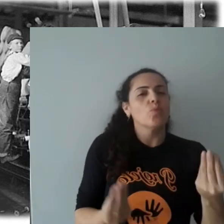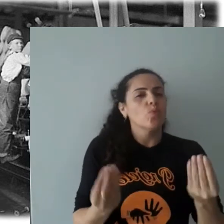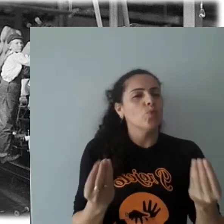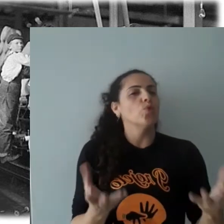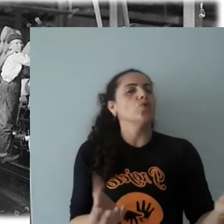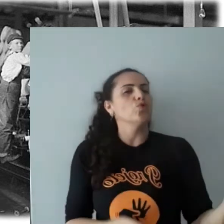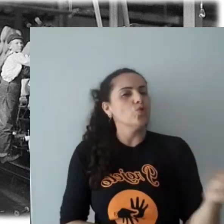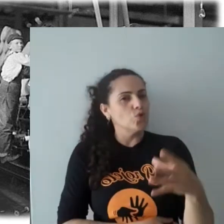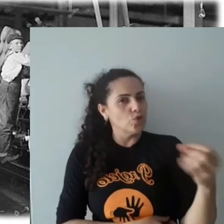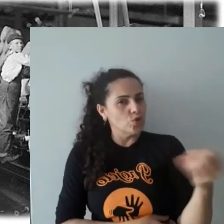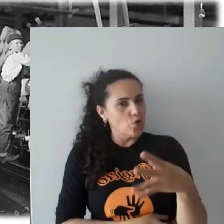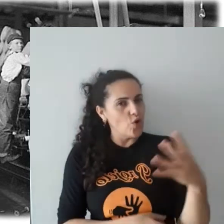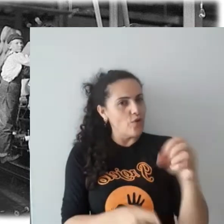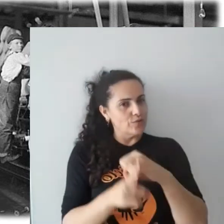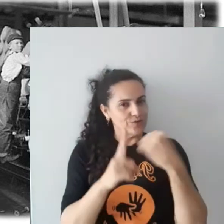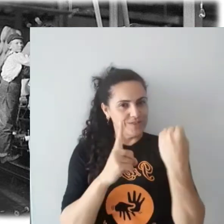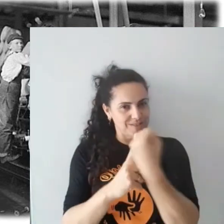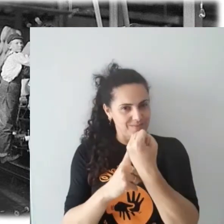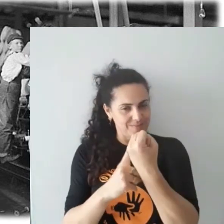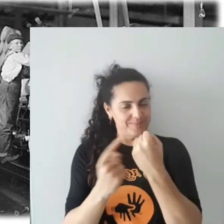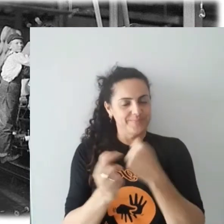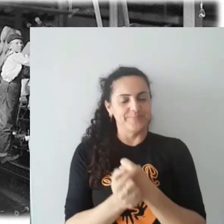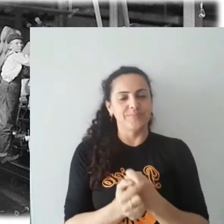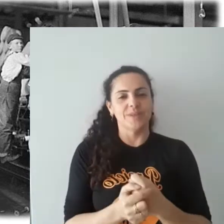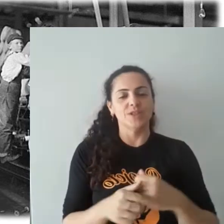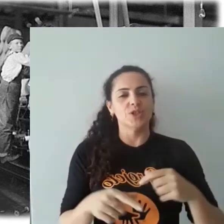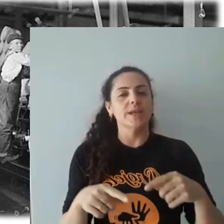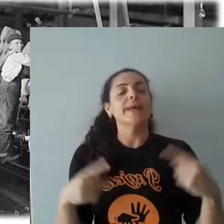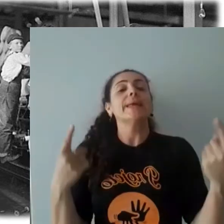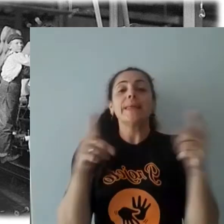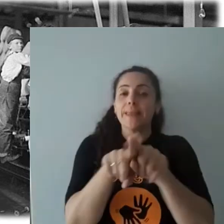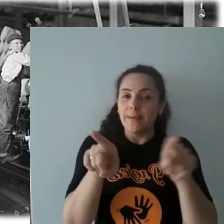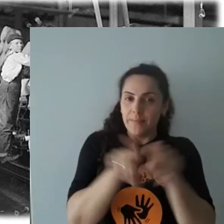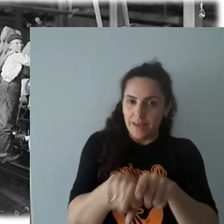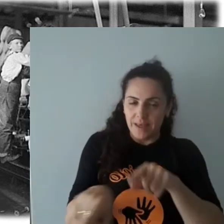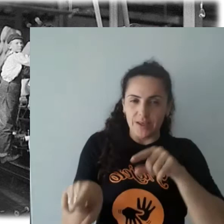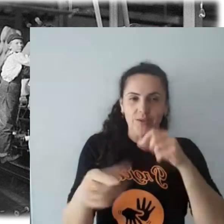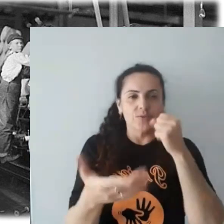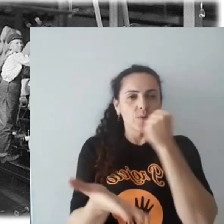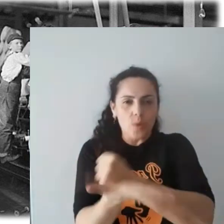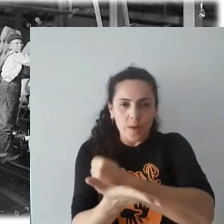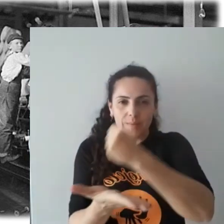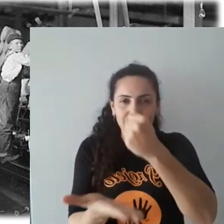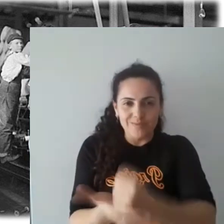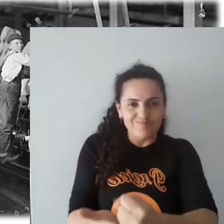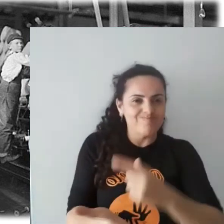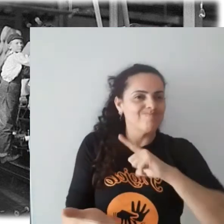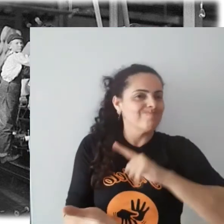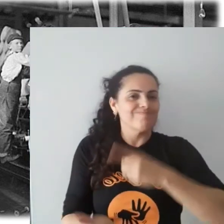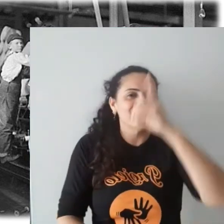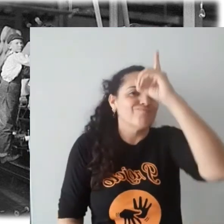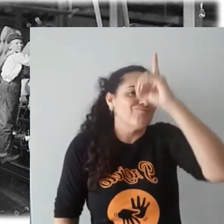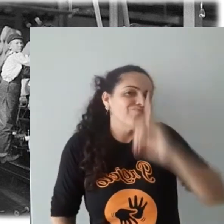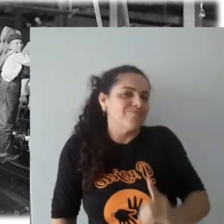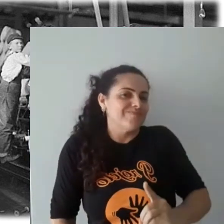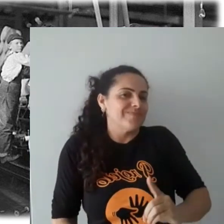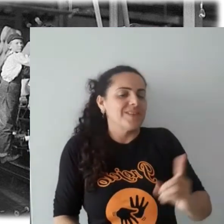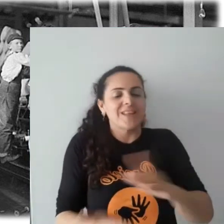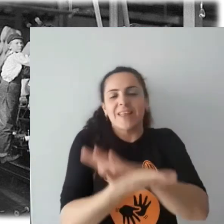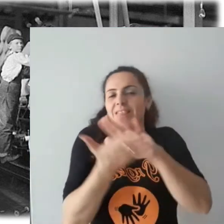direitos trabalhistas como a gente tem hoje, então as pessoas trabalhavam aí 15, 20 horas por dia. Muitas das fábricas